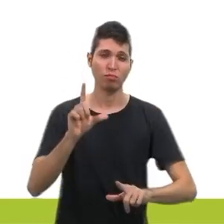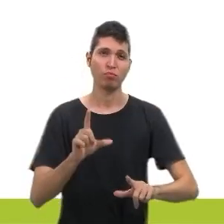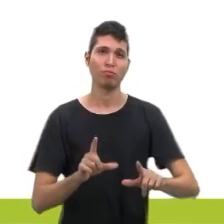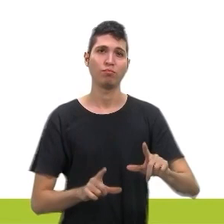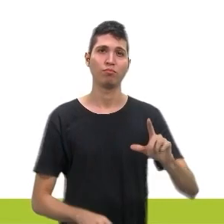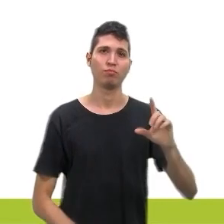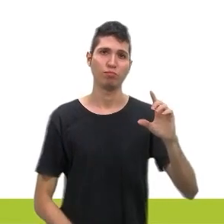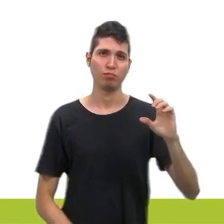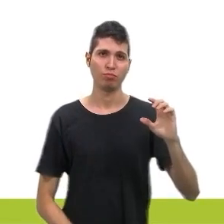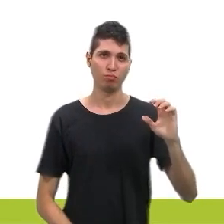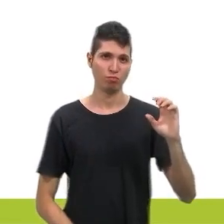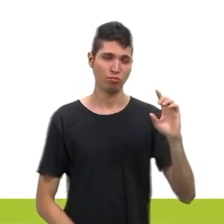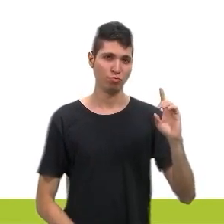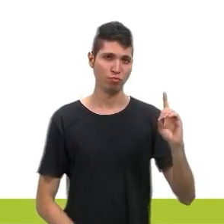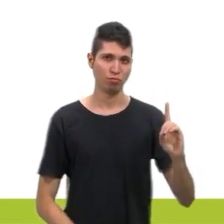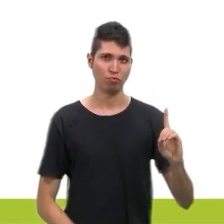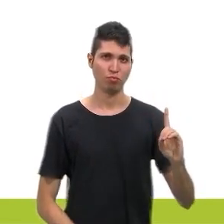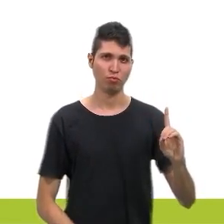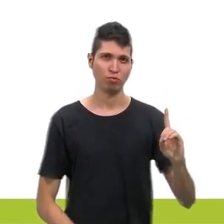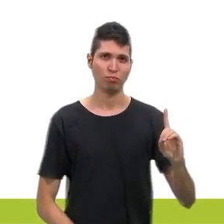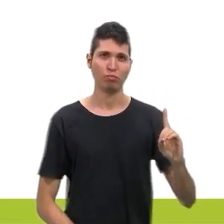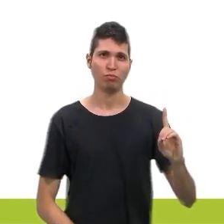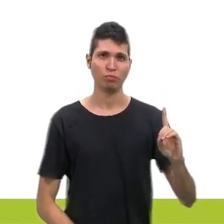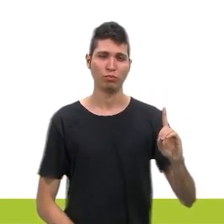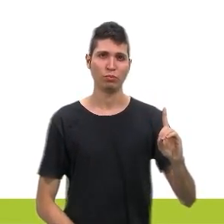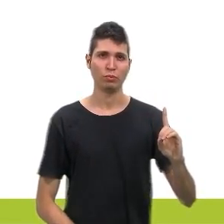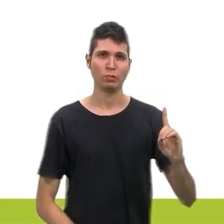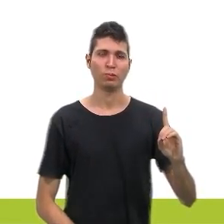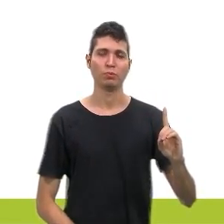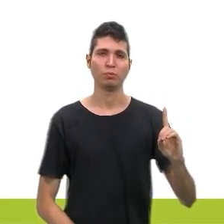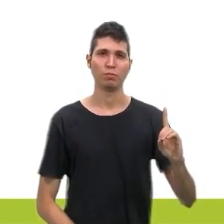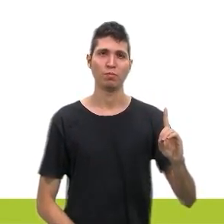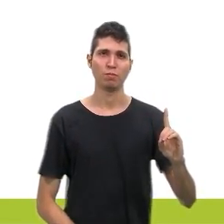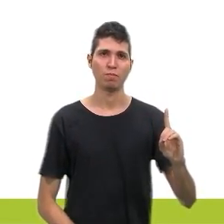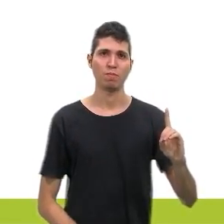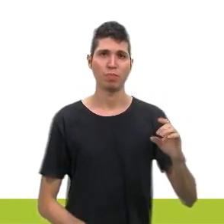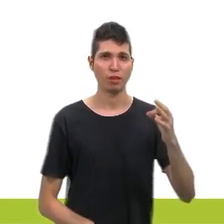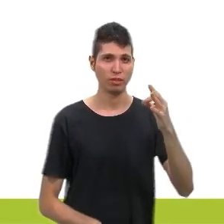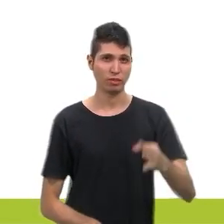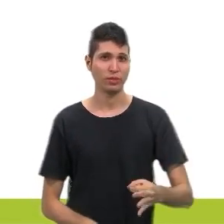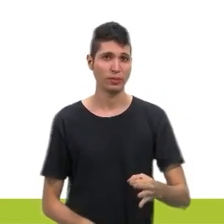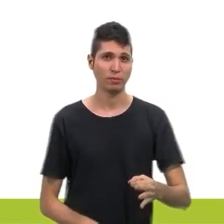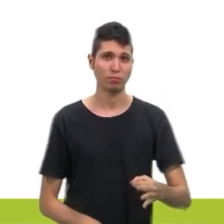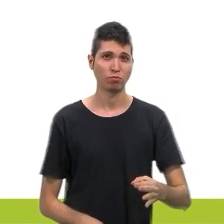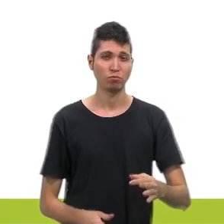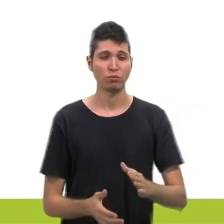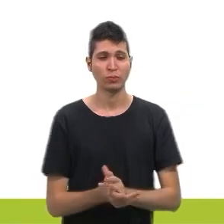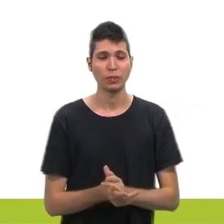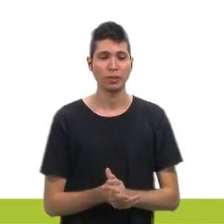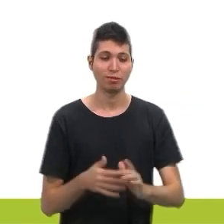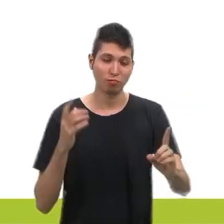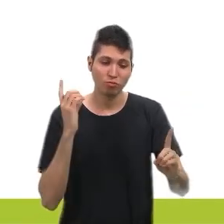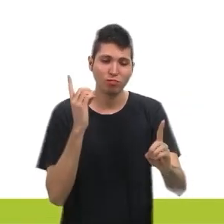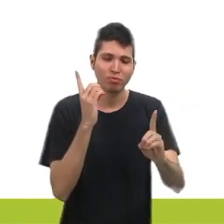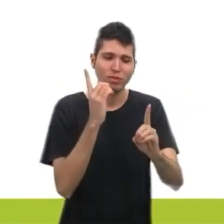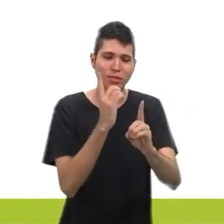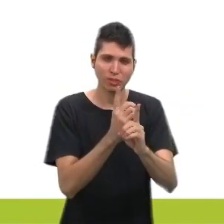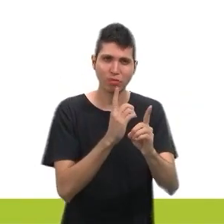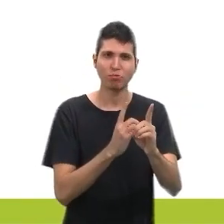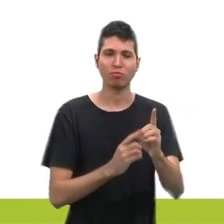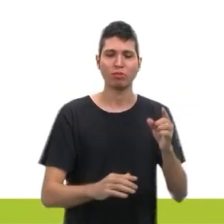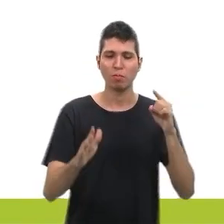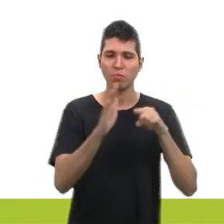pessoal, letra D, tá bom? Letra D é a nossa alternativa correta. E assim a gente consegue matar aqui um outro